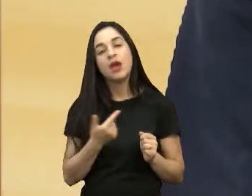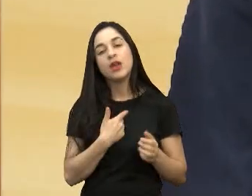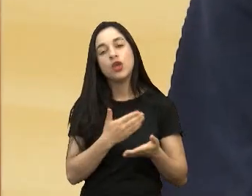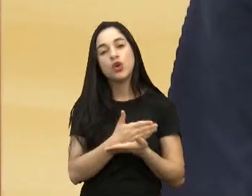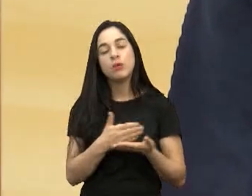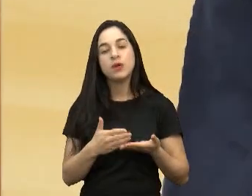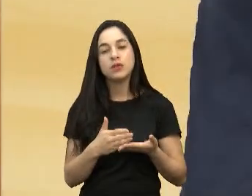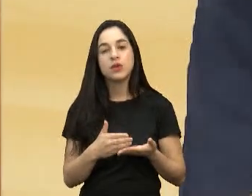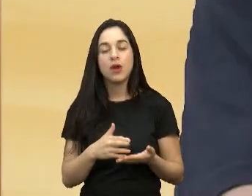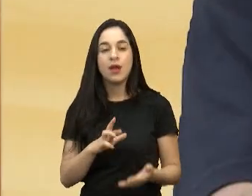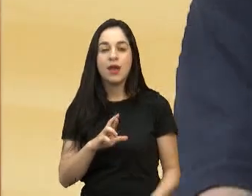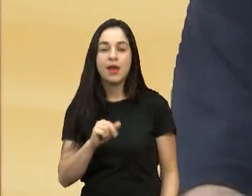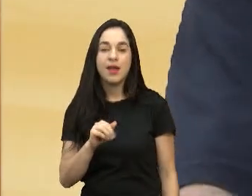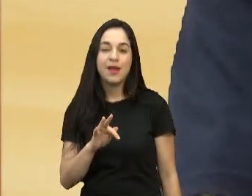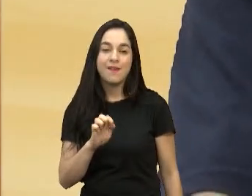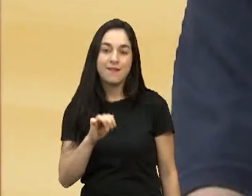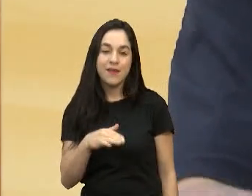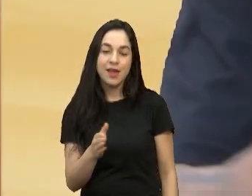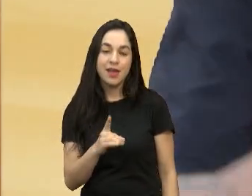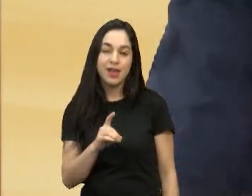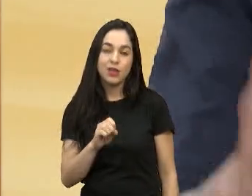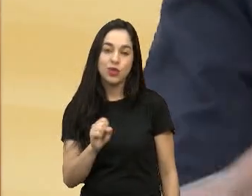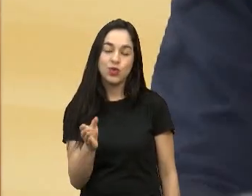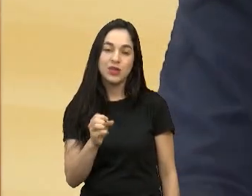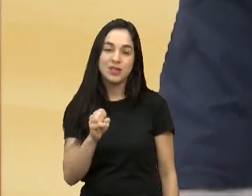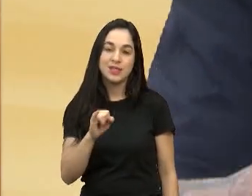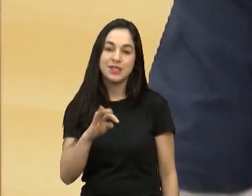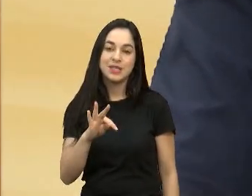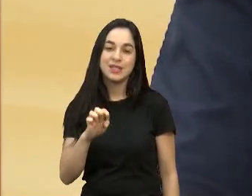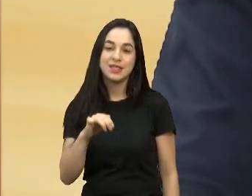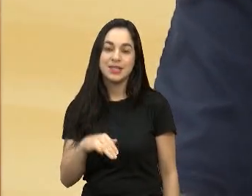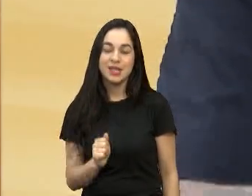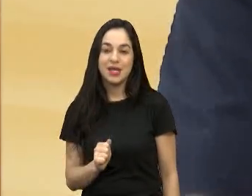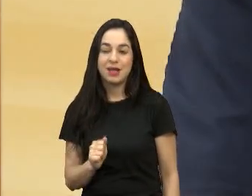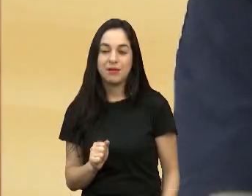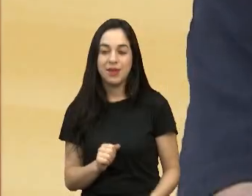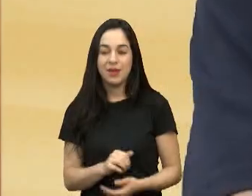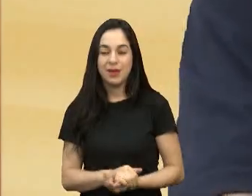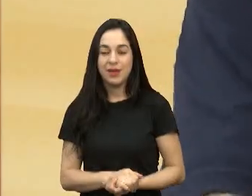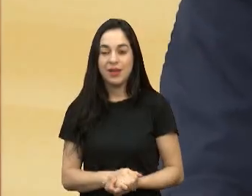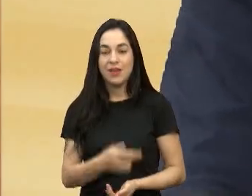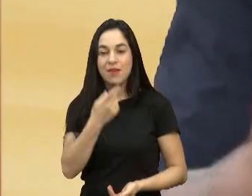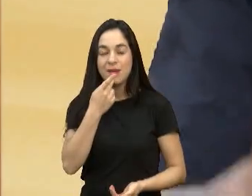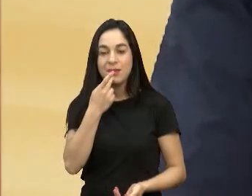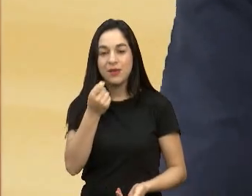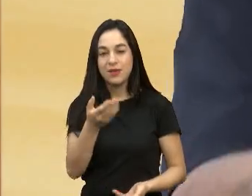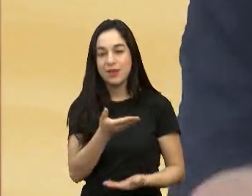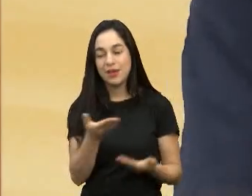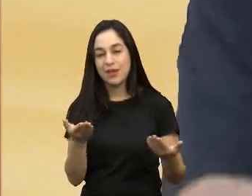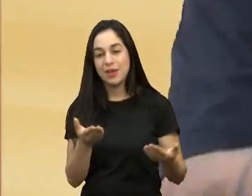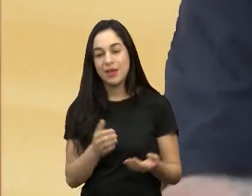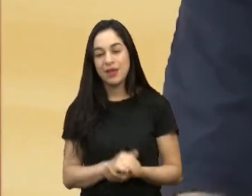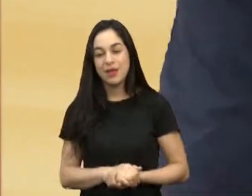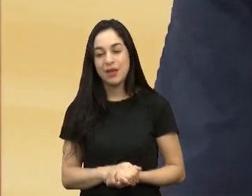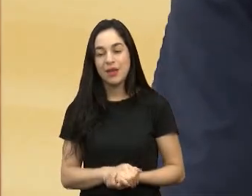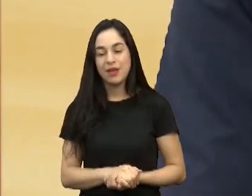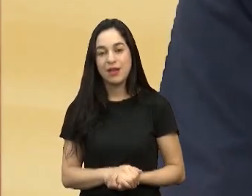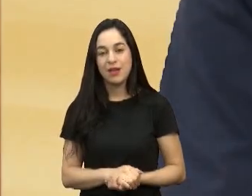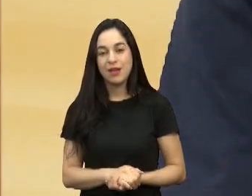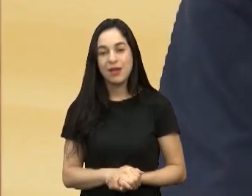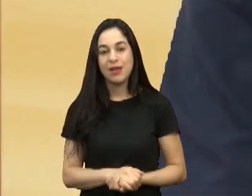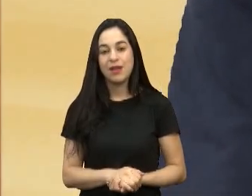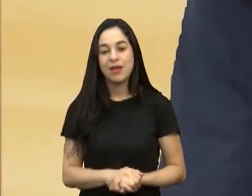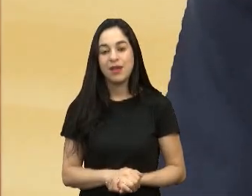Refém do Sistema, que é onde que se inicia aquela inicial do meu vulgo aqui que eu acabei de falar para você, né? Zóio Louco RDS, né? Reféns do